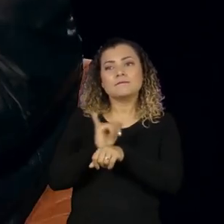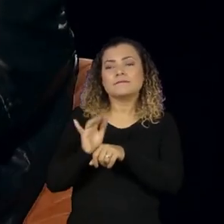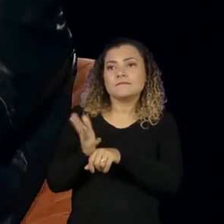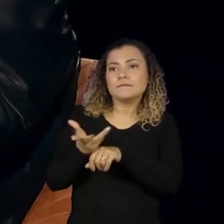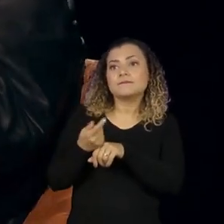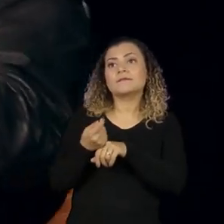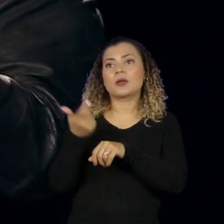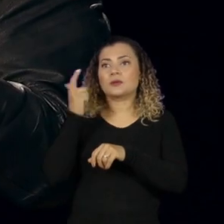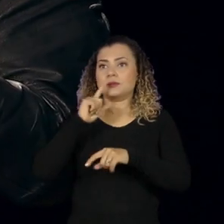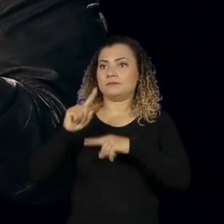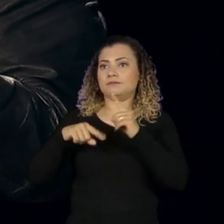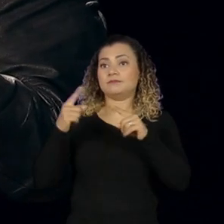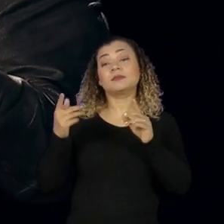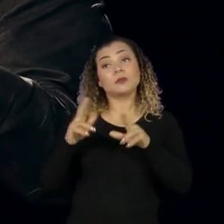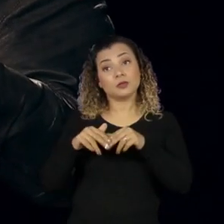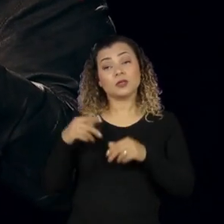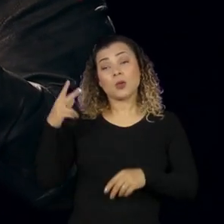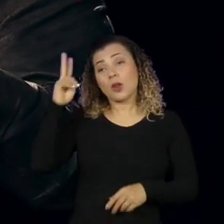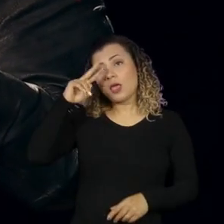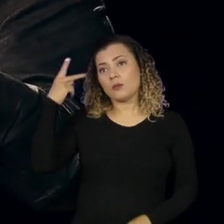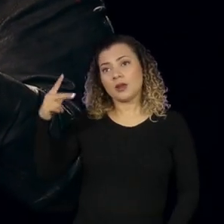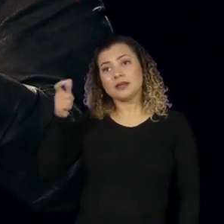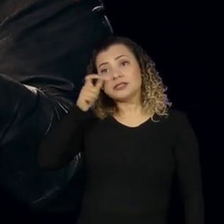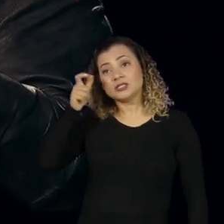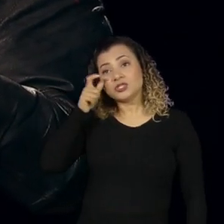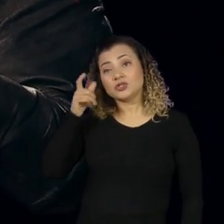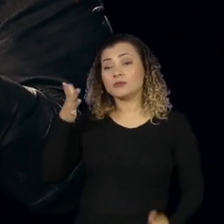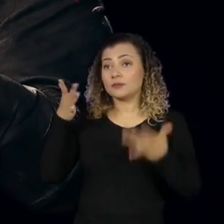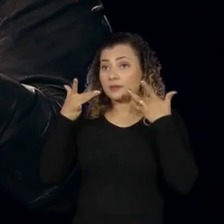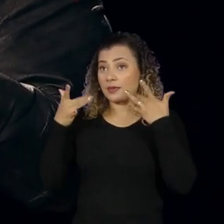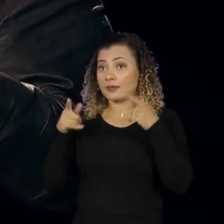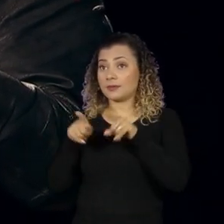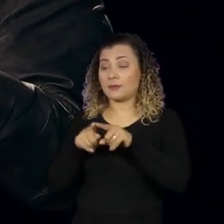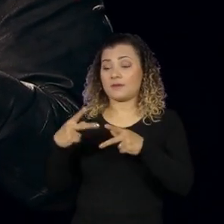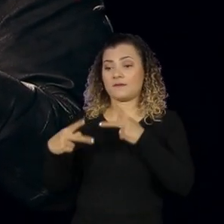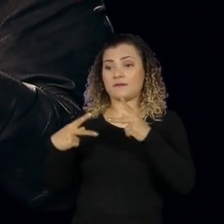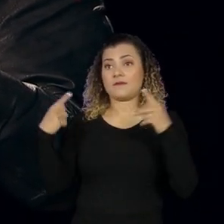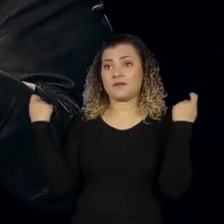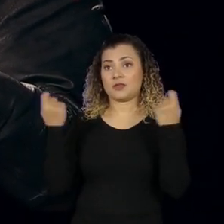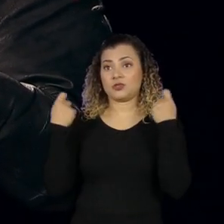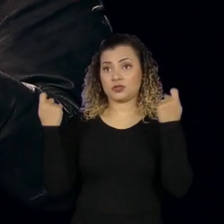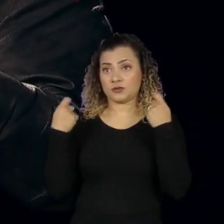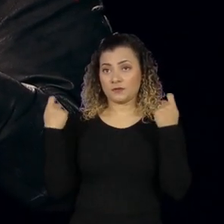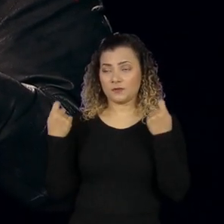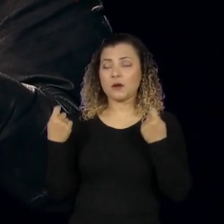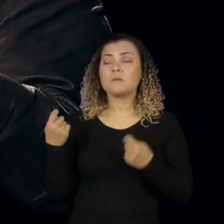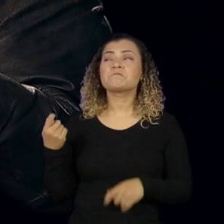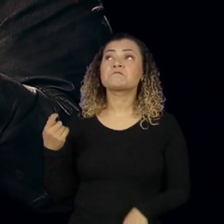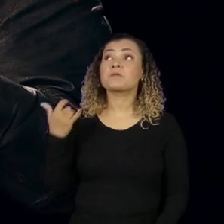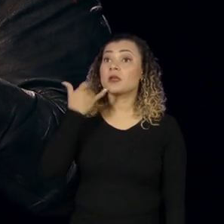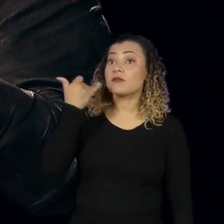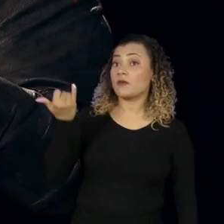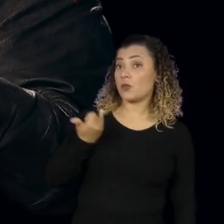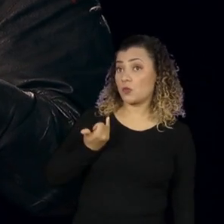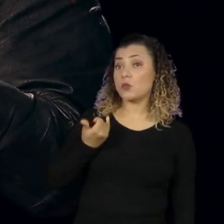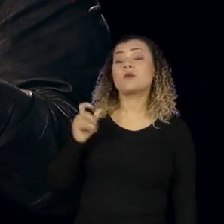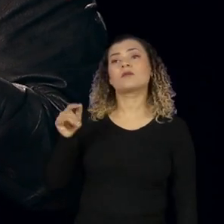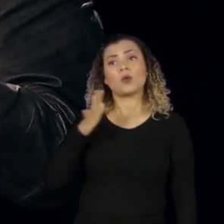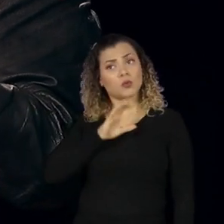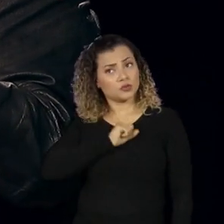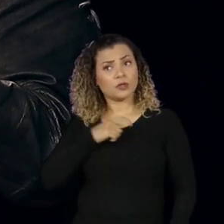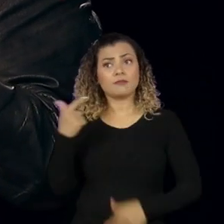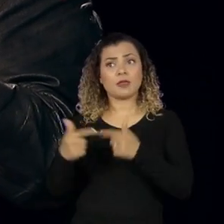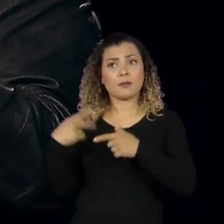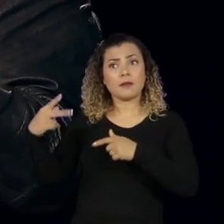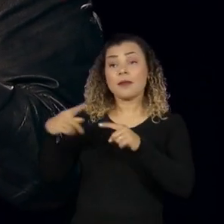na peça. Assim, eu lembro que o Fozzi assistiu a peça em Festival de Rio Preto e ele chegou e falou assim, olha, eu gostei muito do trabalho de vocês, mas tem